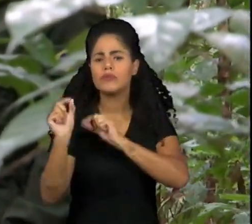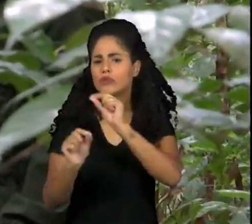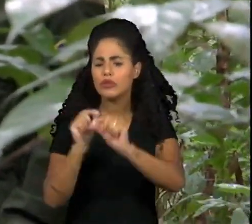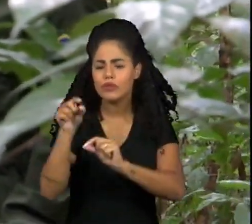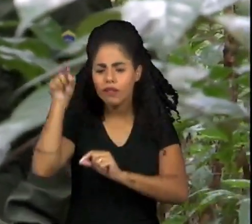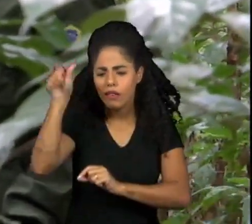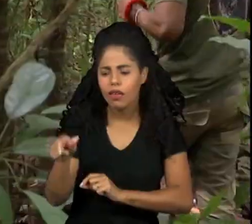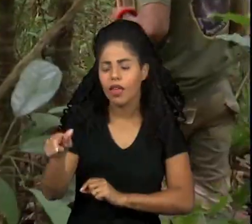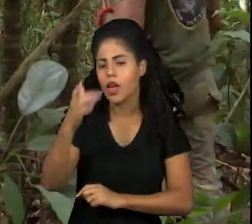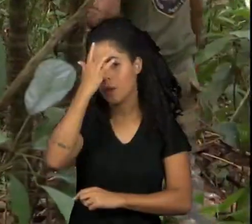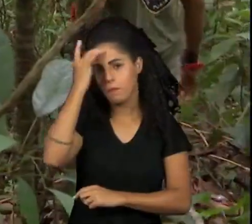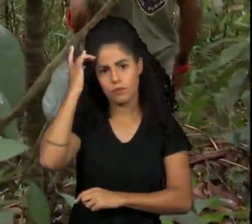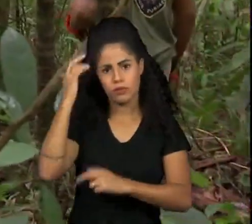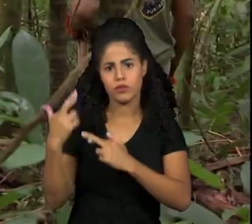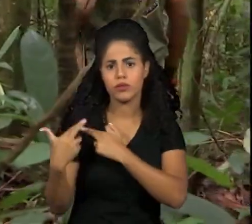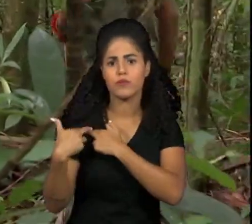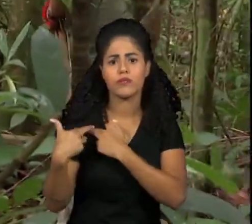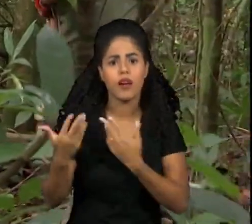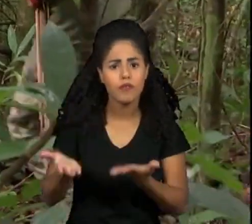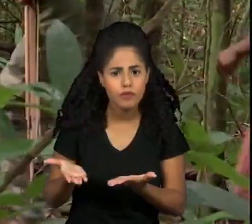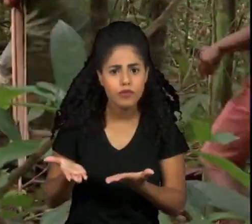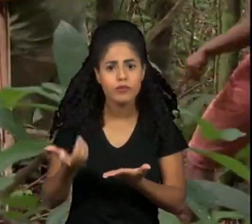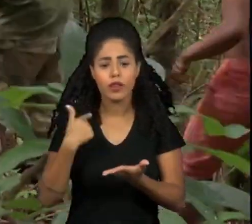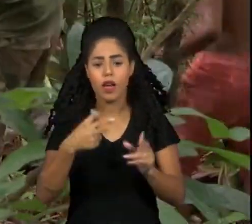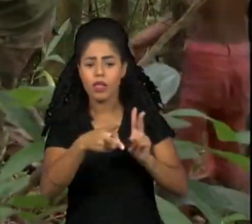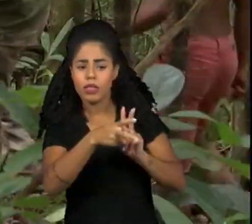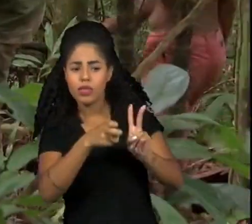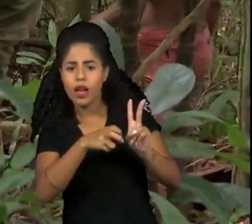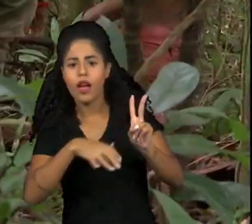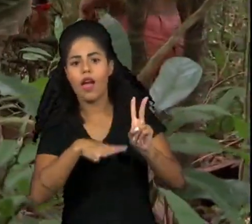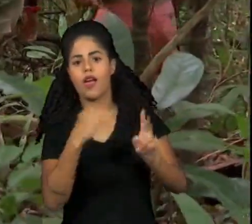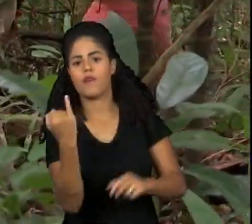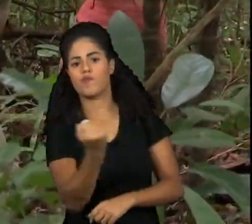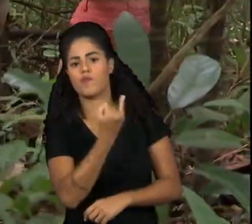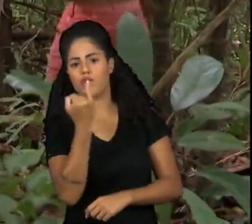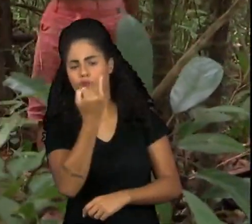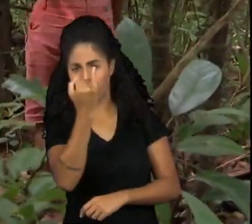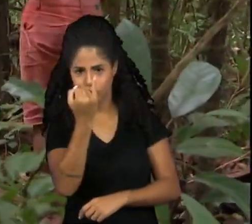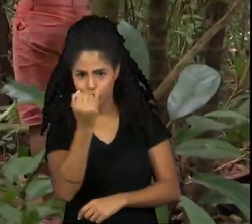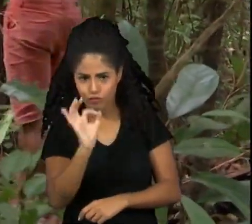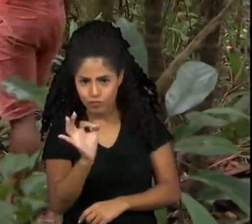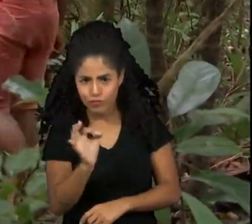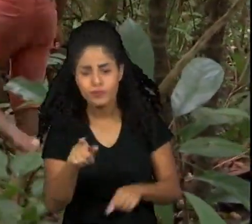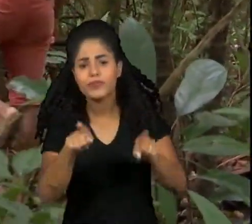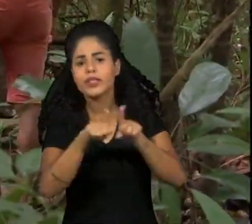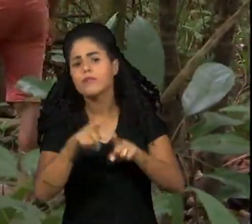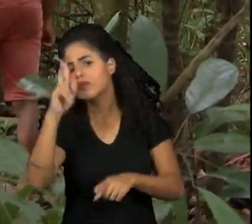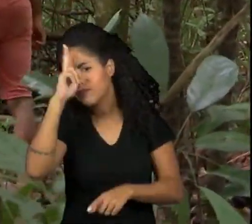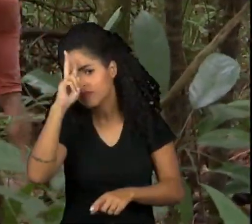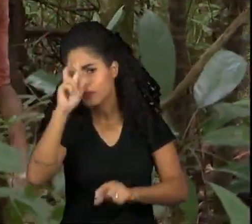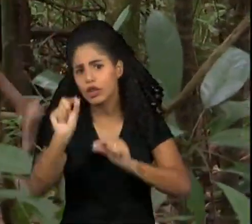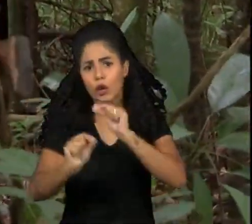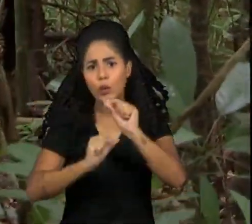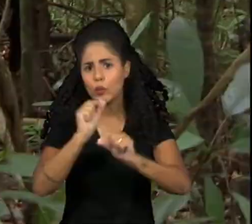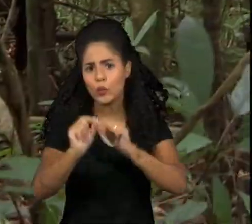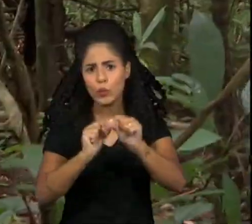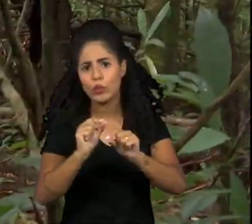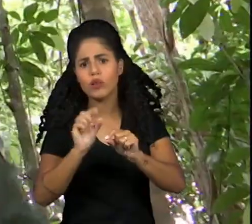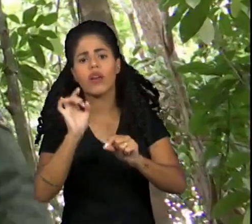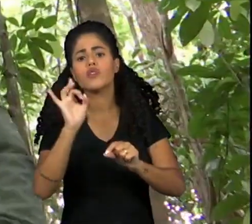ambiental das terras indígenas é importante. Importante lembrar também de que não é